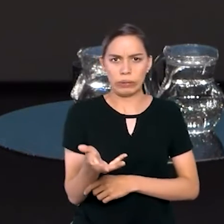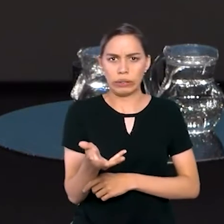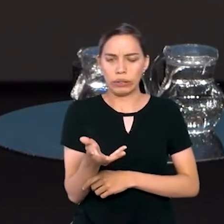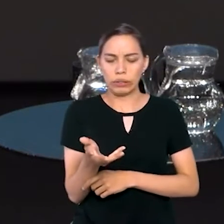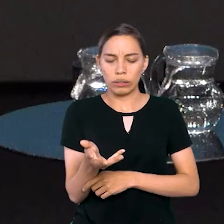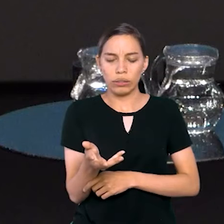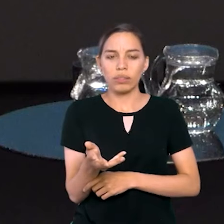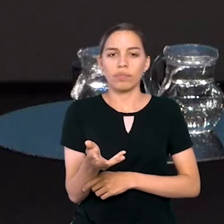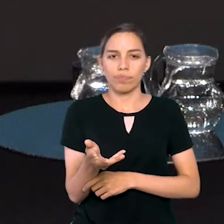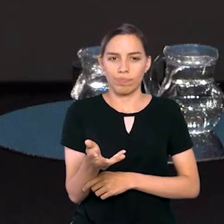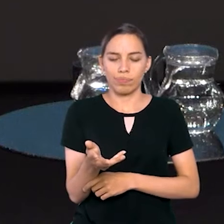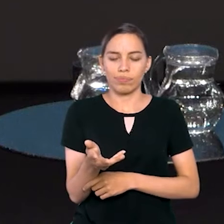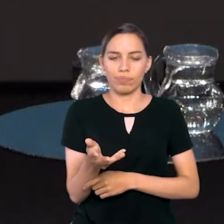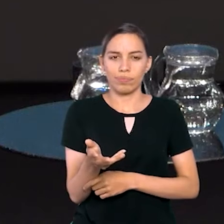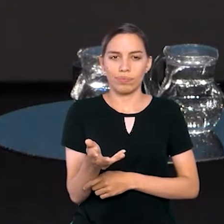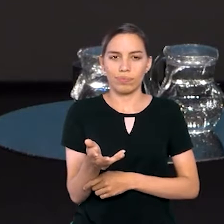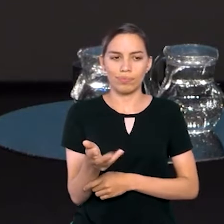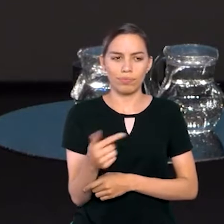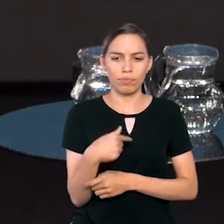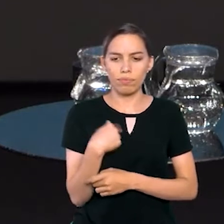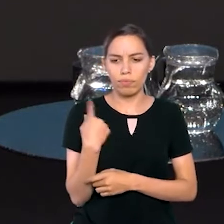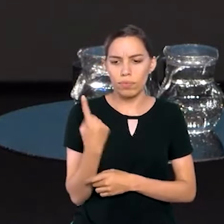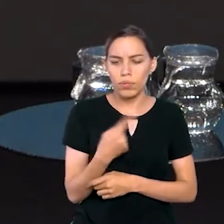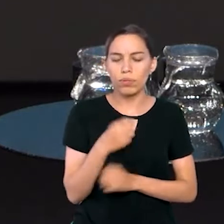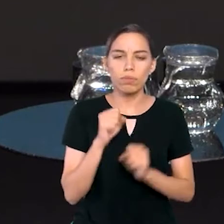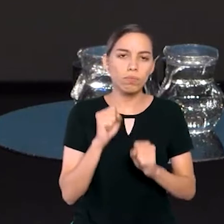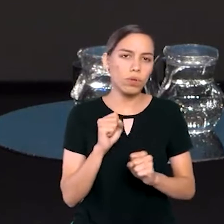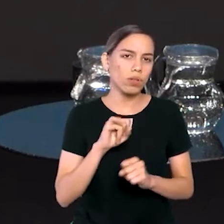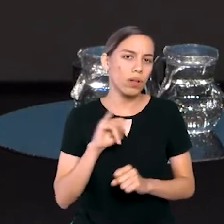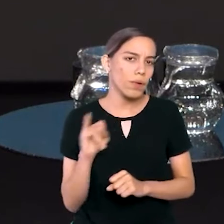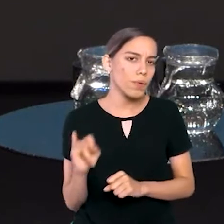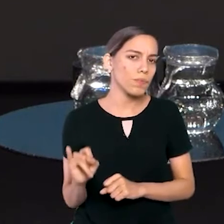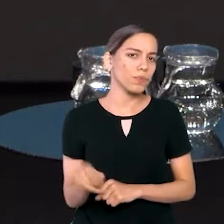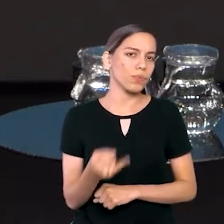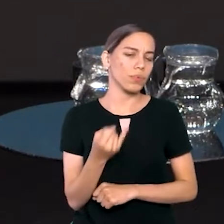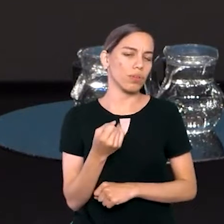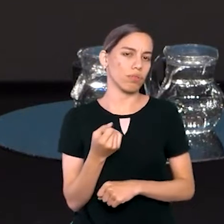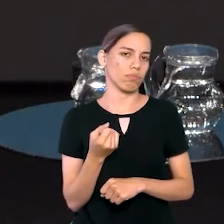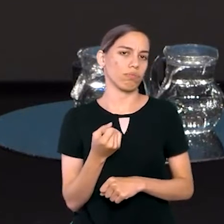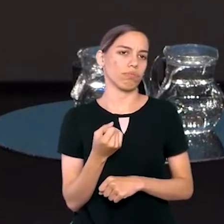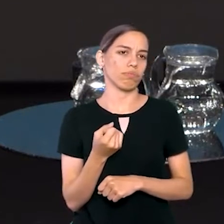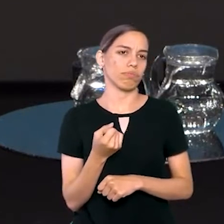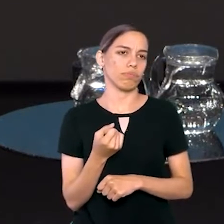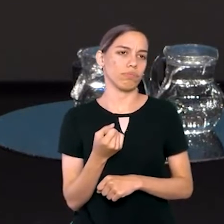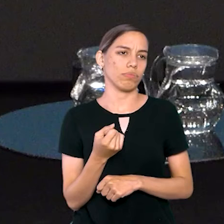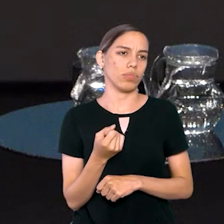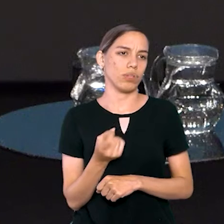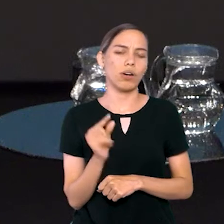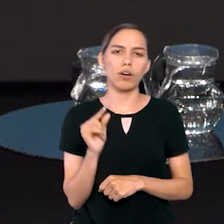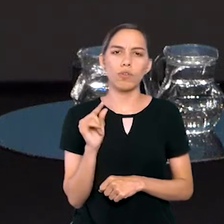tudo, a gente pode aproveitar as pequenas